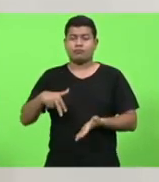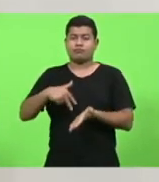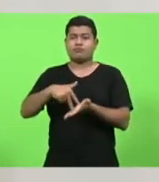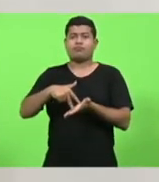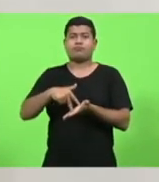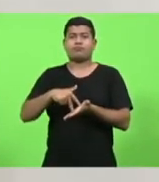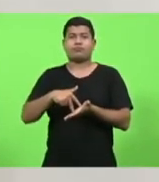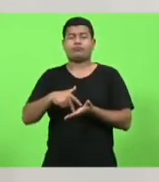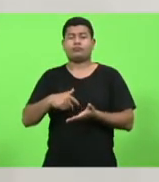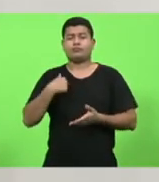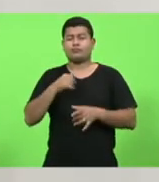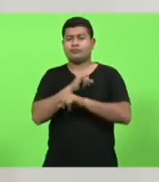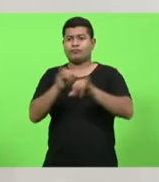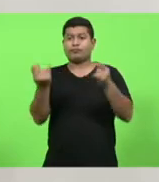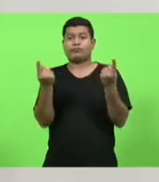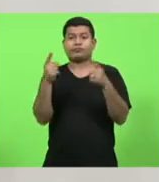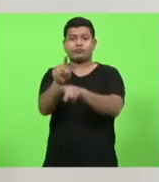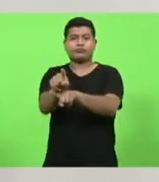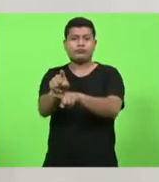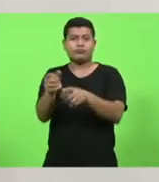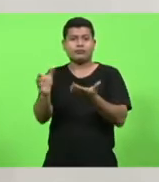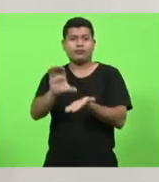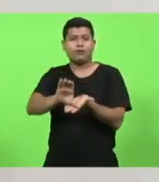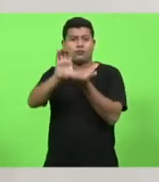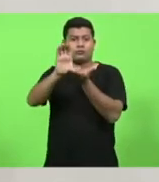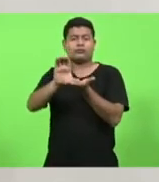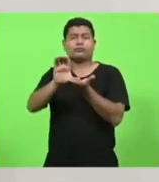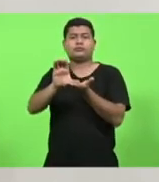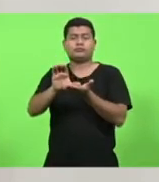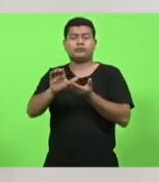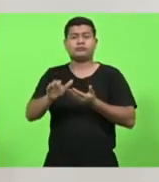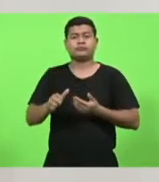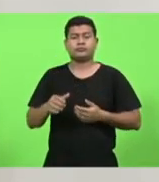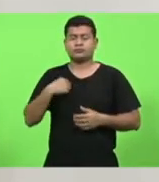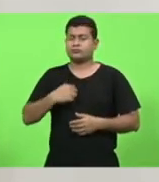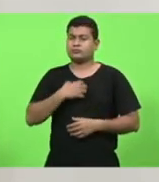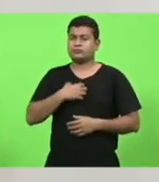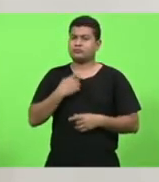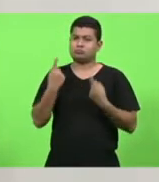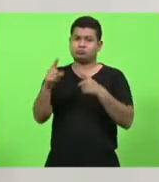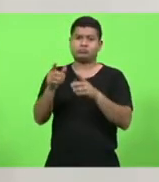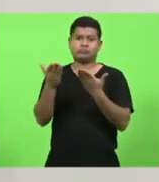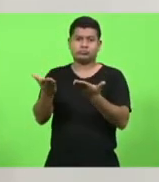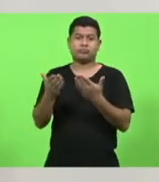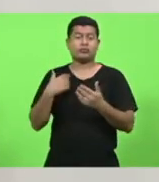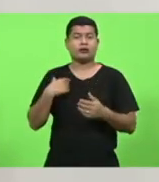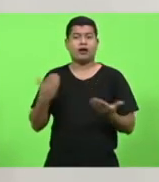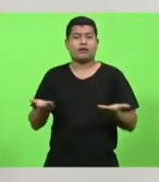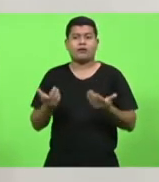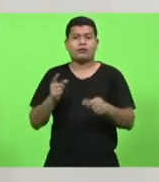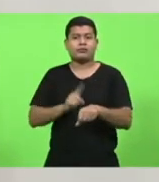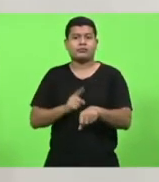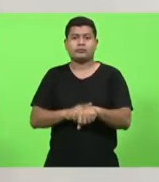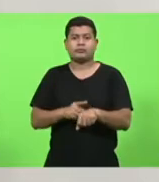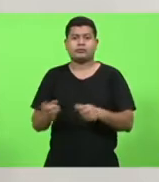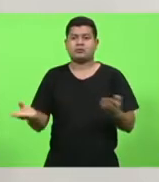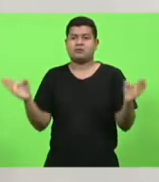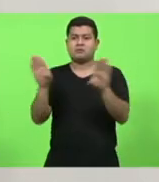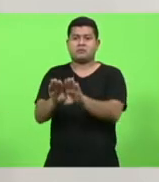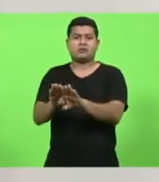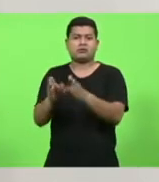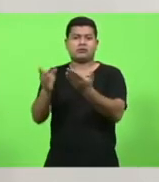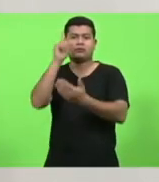a minha chateação, a minha indignação frente ao Conselho, que nesse momento não deveria ter fechado o hospital, nesse momento não deveria